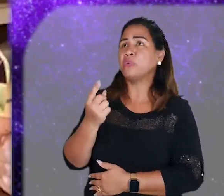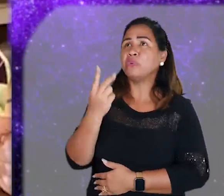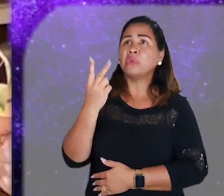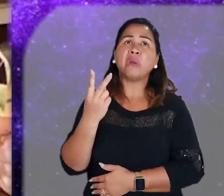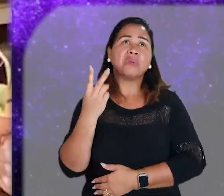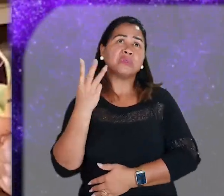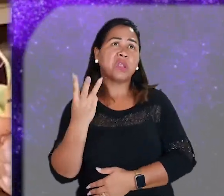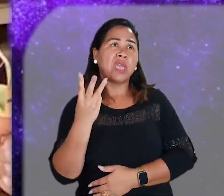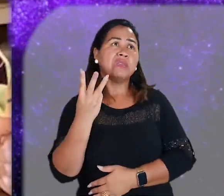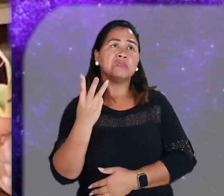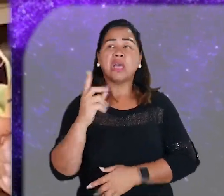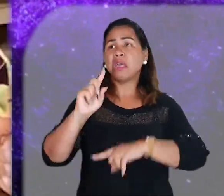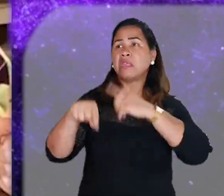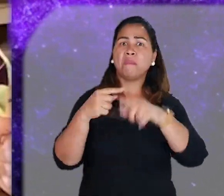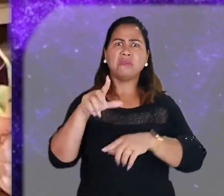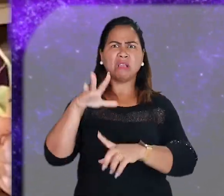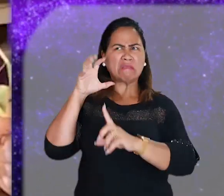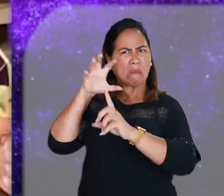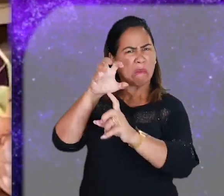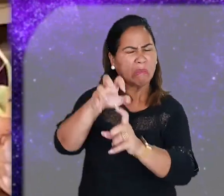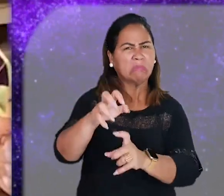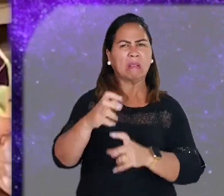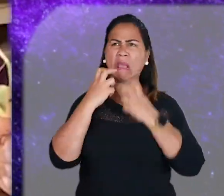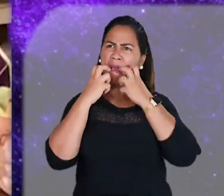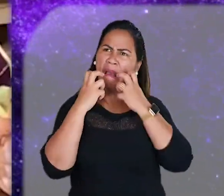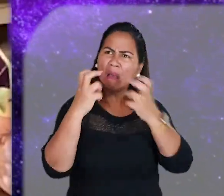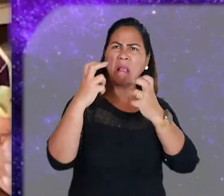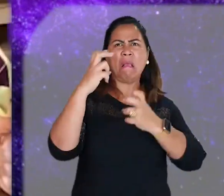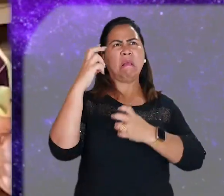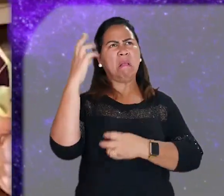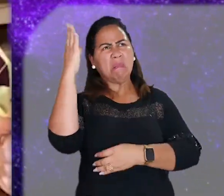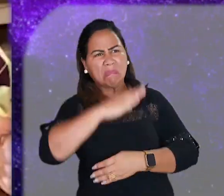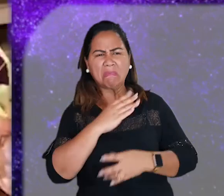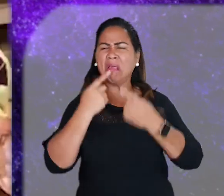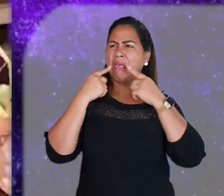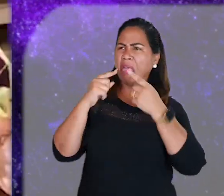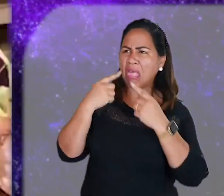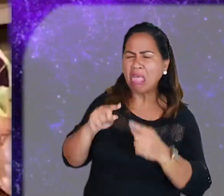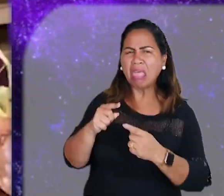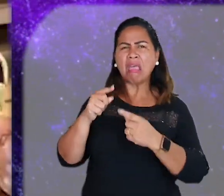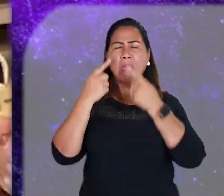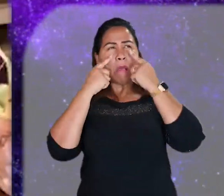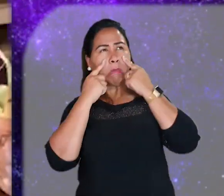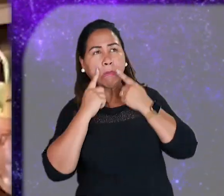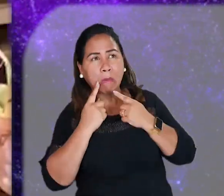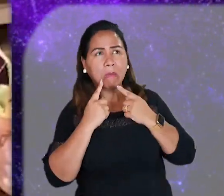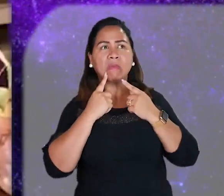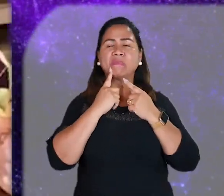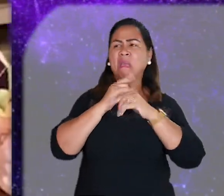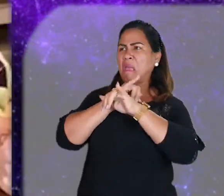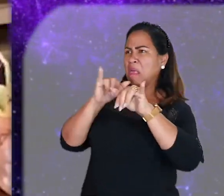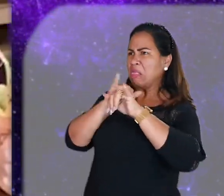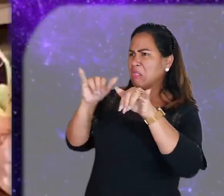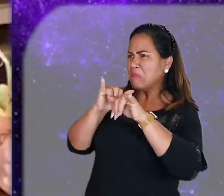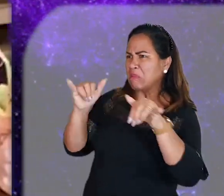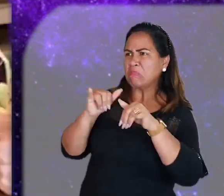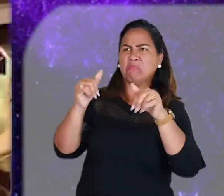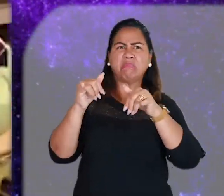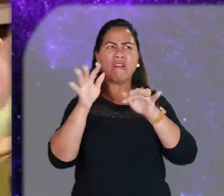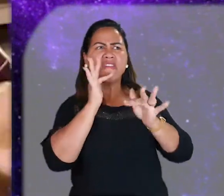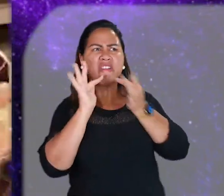no outro você está batendo gritando chorando bestemando falando mal reclamando